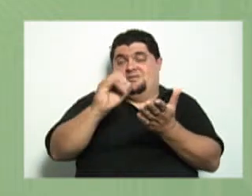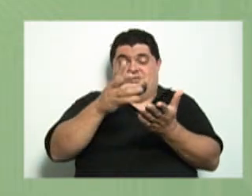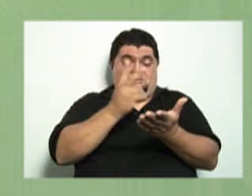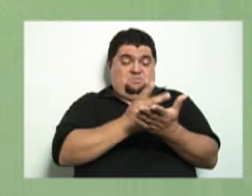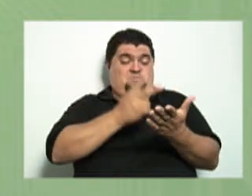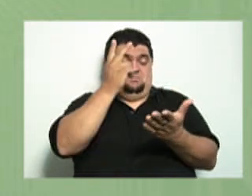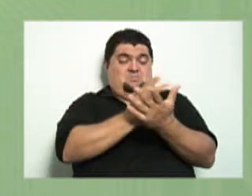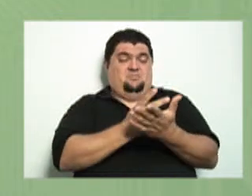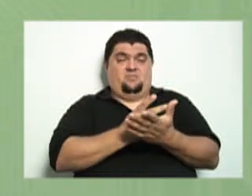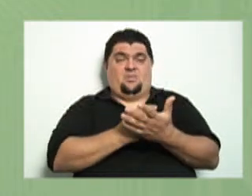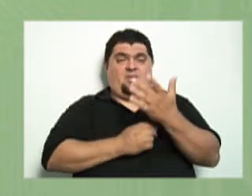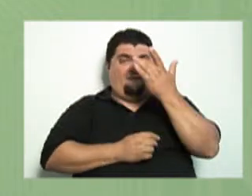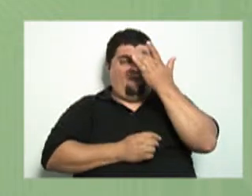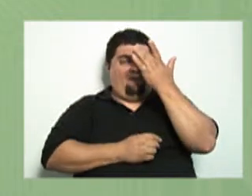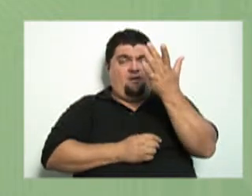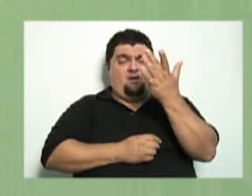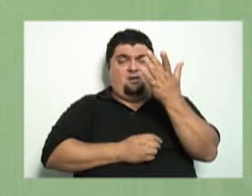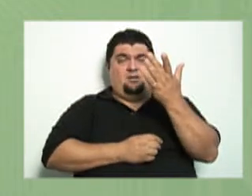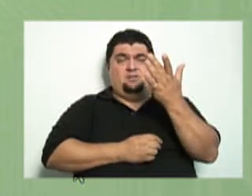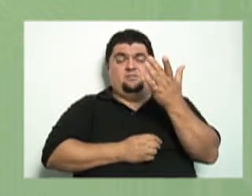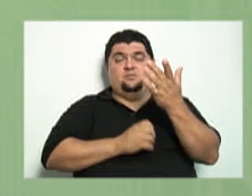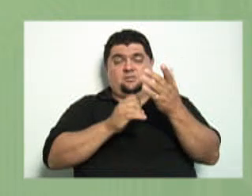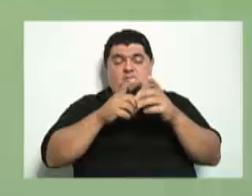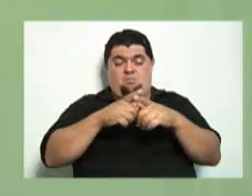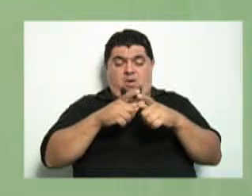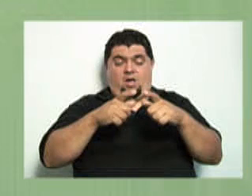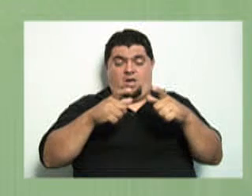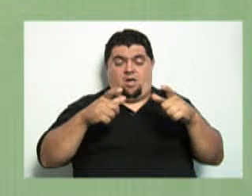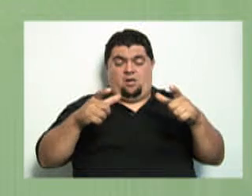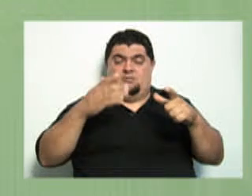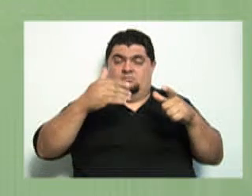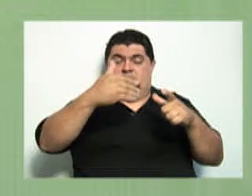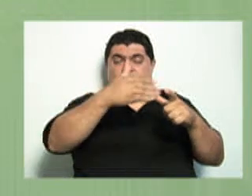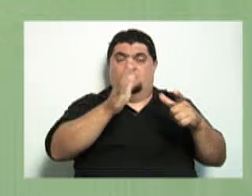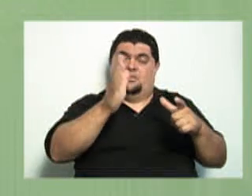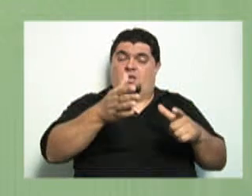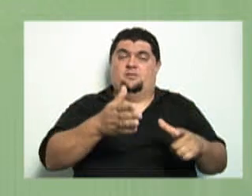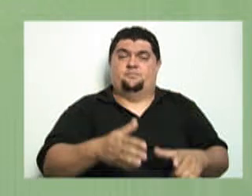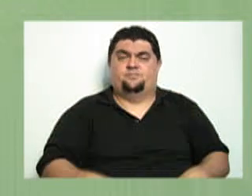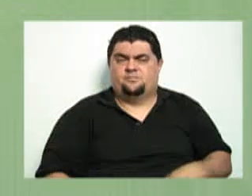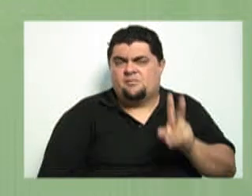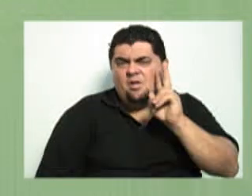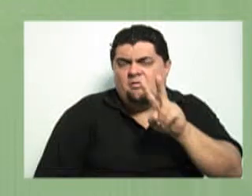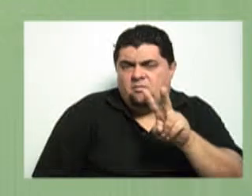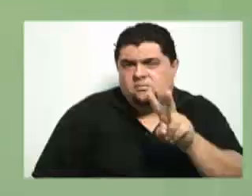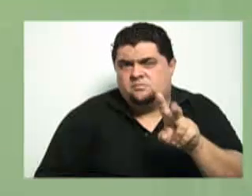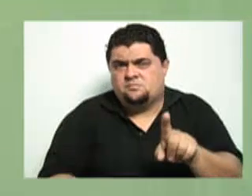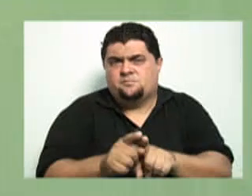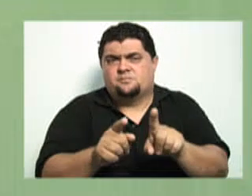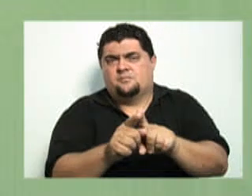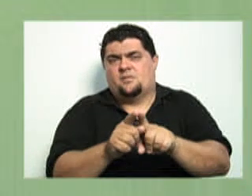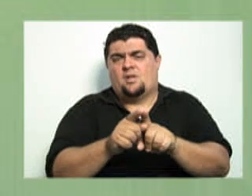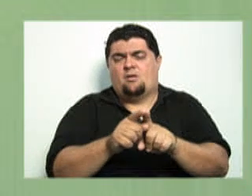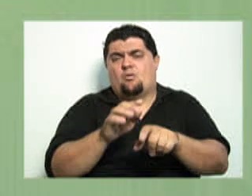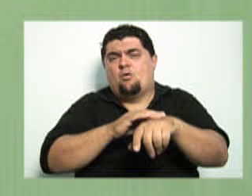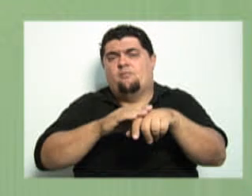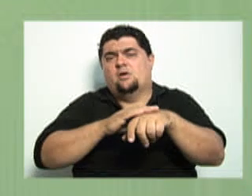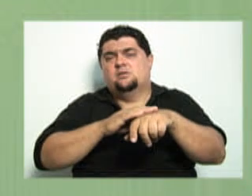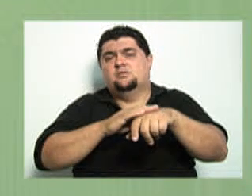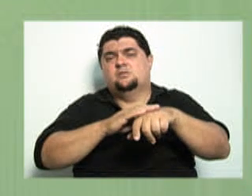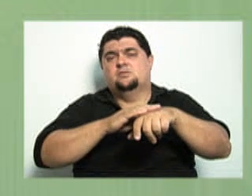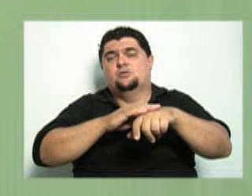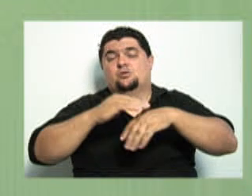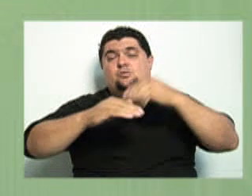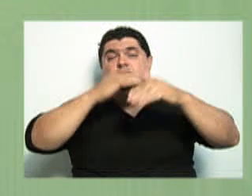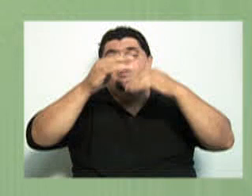mais fácil dividir o que vem aumentando. E a gente vê também que quando a gente discute desenvolvimento, a gente fala, por exemplo, do